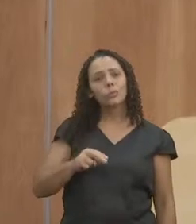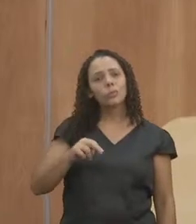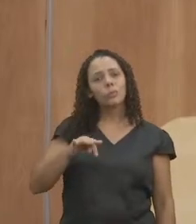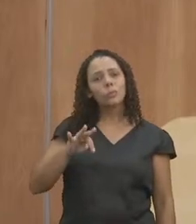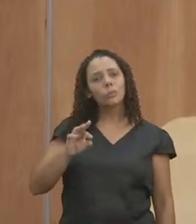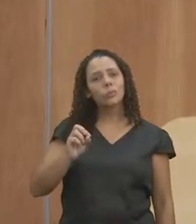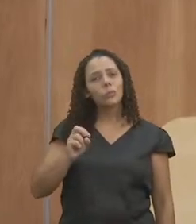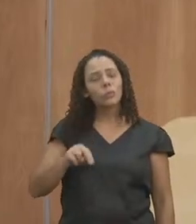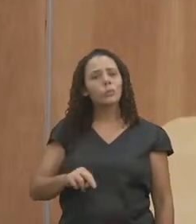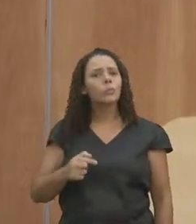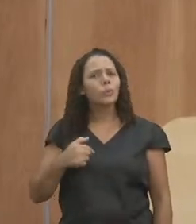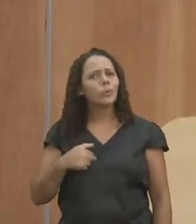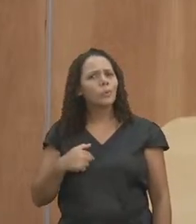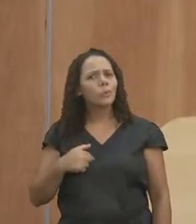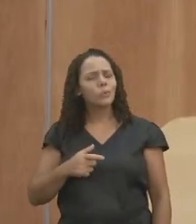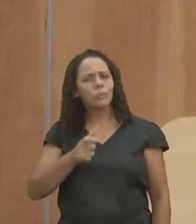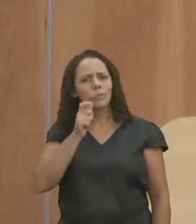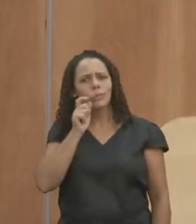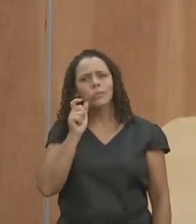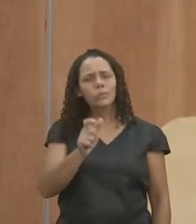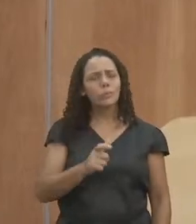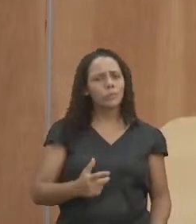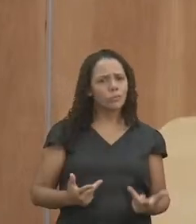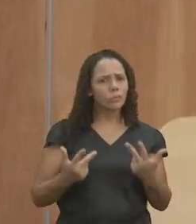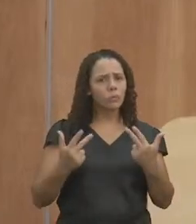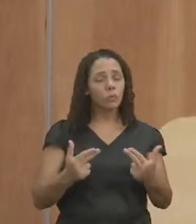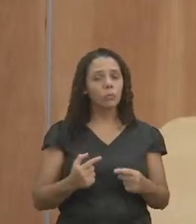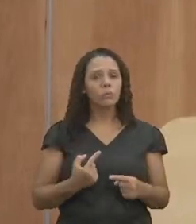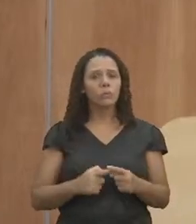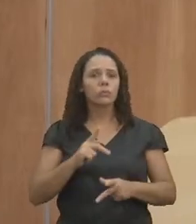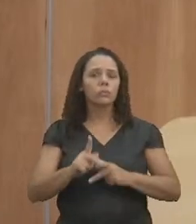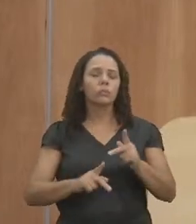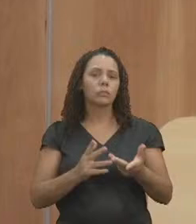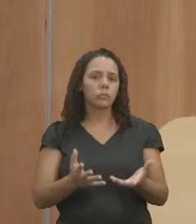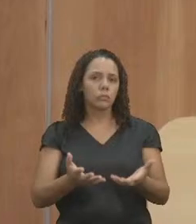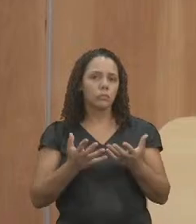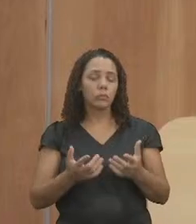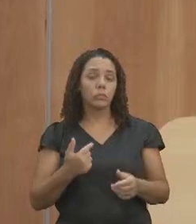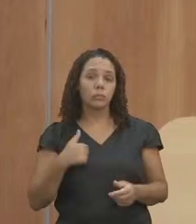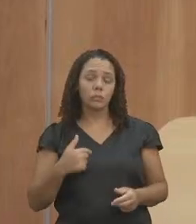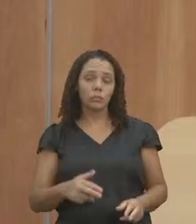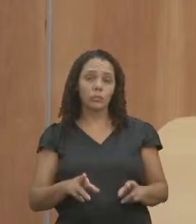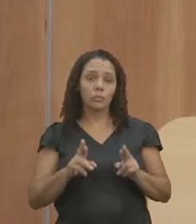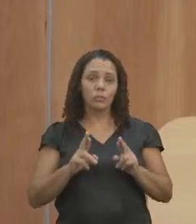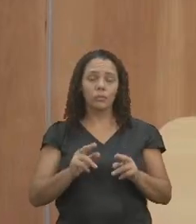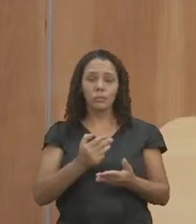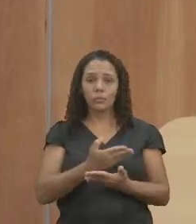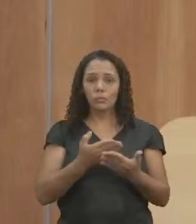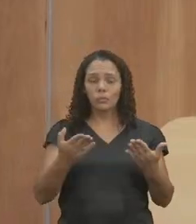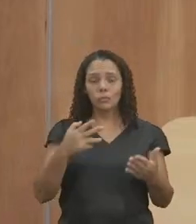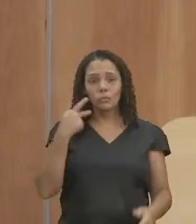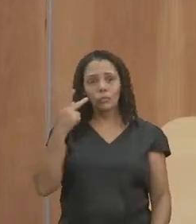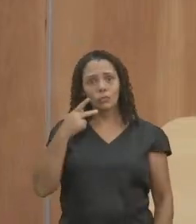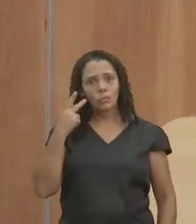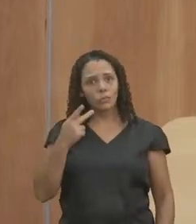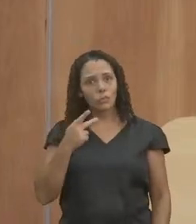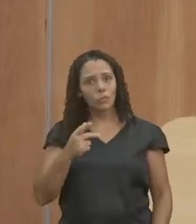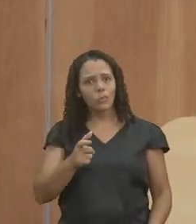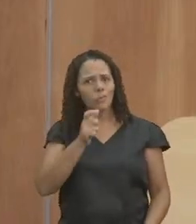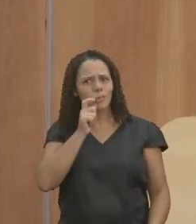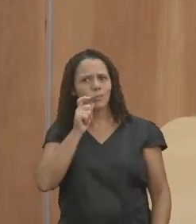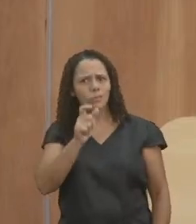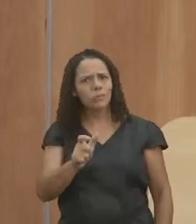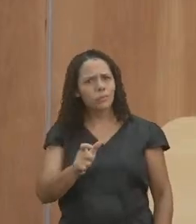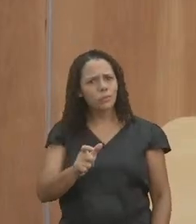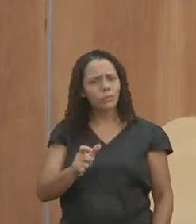essas mesmas críticas, porque é isso que o povo espera da gente. E é isso que eu espero de vocês, vereadores. Por favor, comecem a conduzir críticas mais duras aos